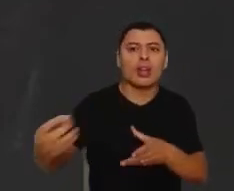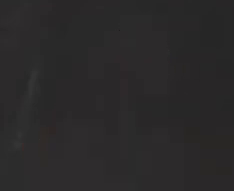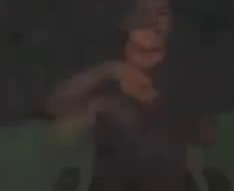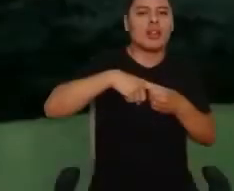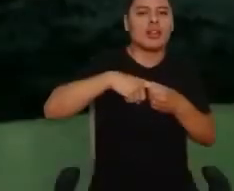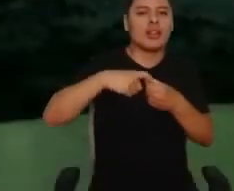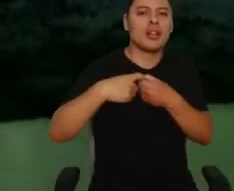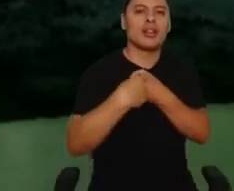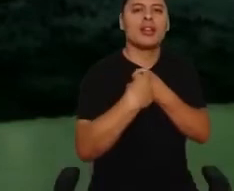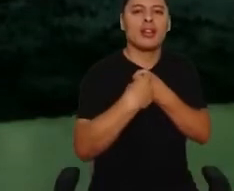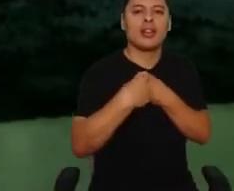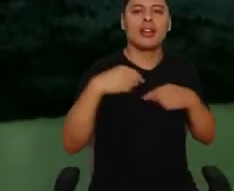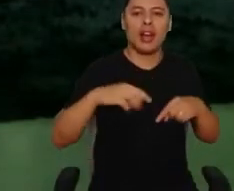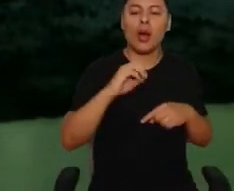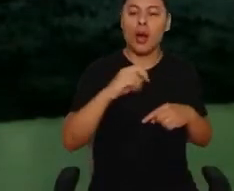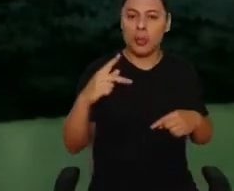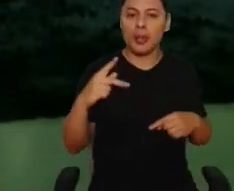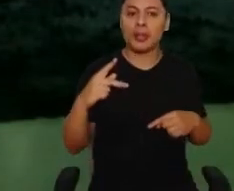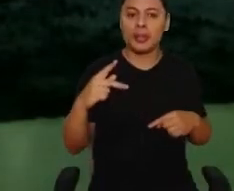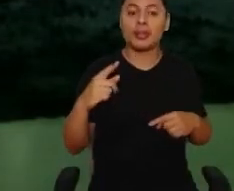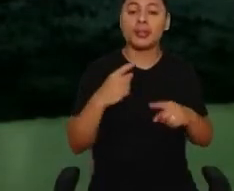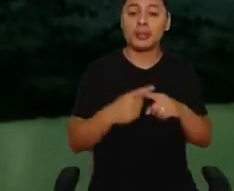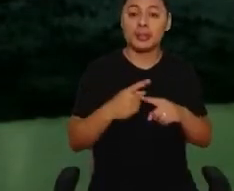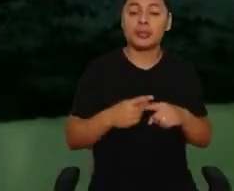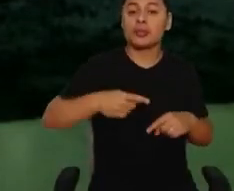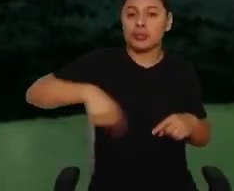sucessão, porque aqui é nosso quadro